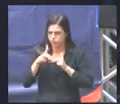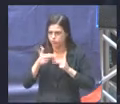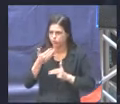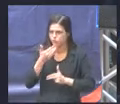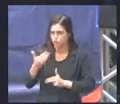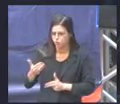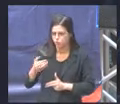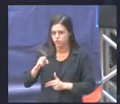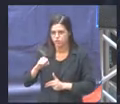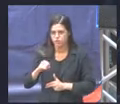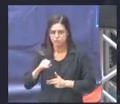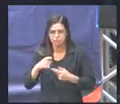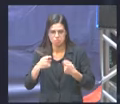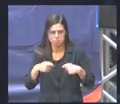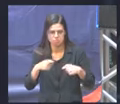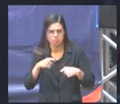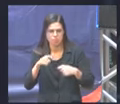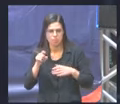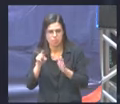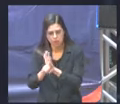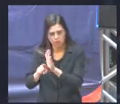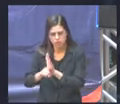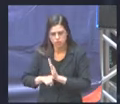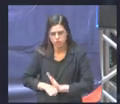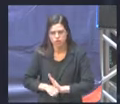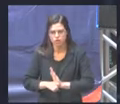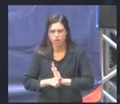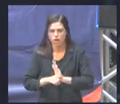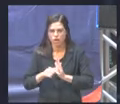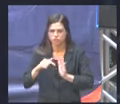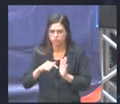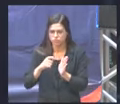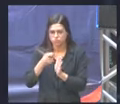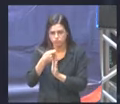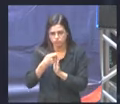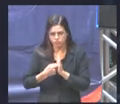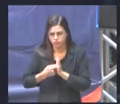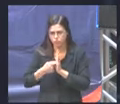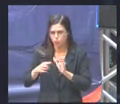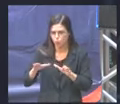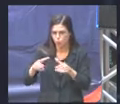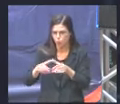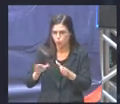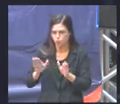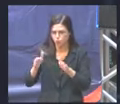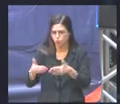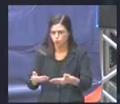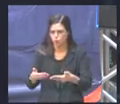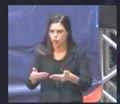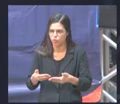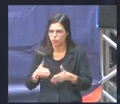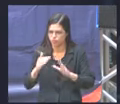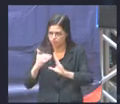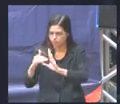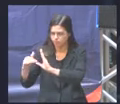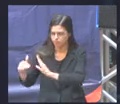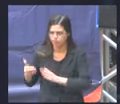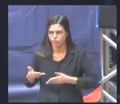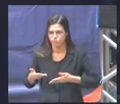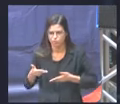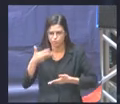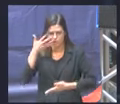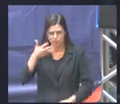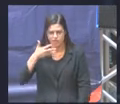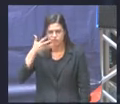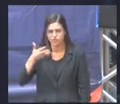que quem desejar fazer perguntas preencha o formulário com a equipe do fórum, que encaminharemos para os convidados. Convidamos para fazer